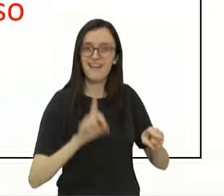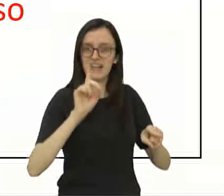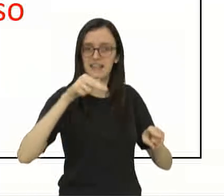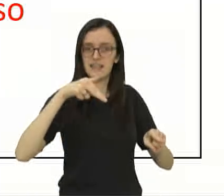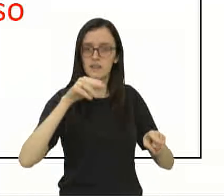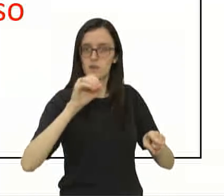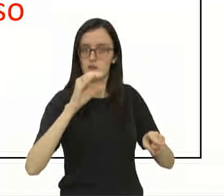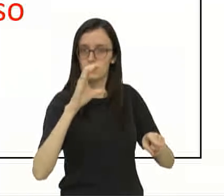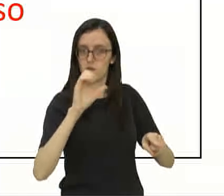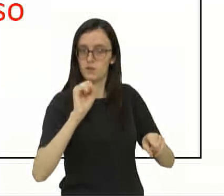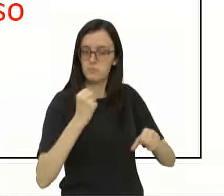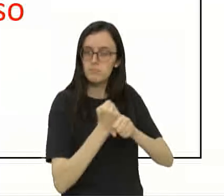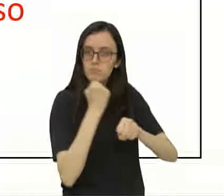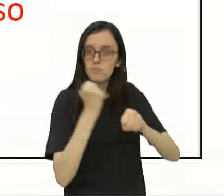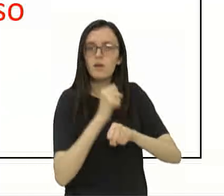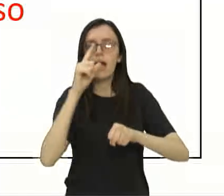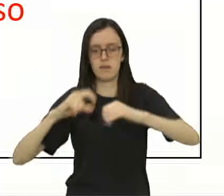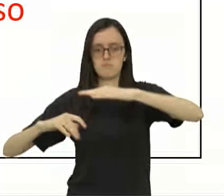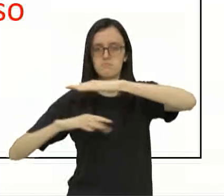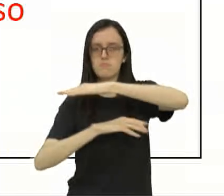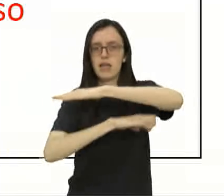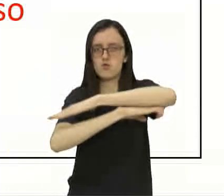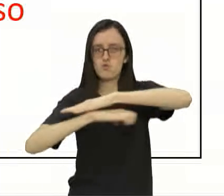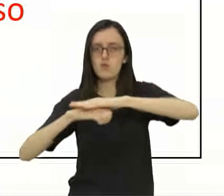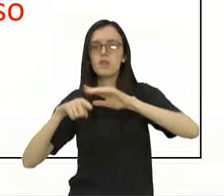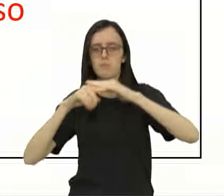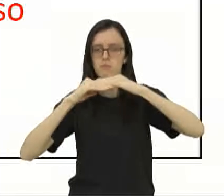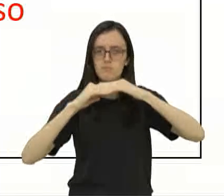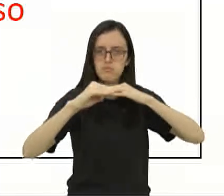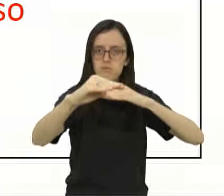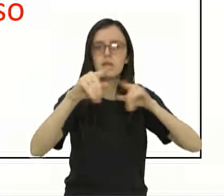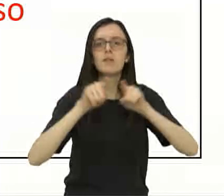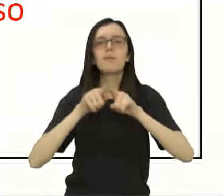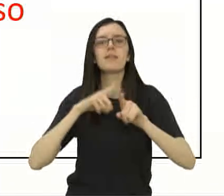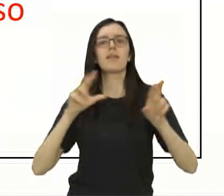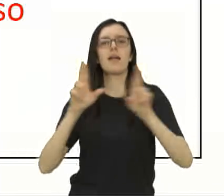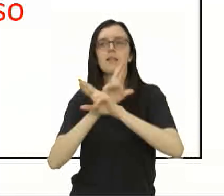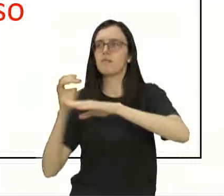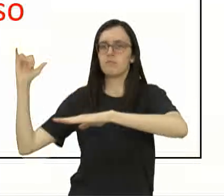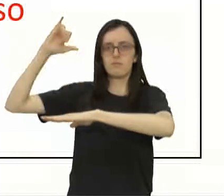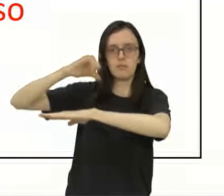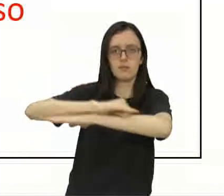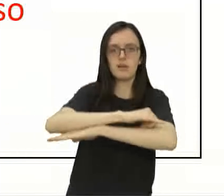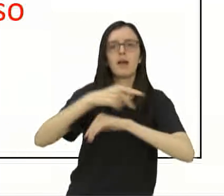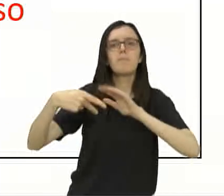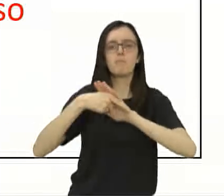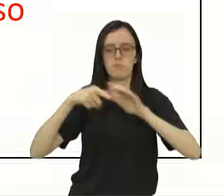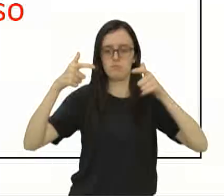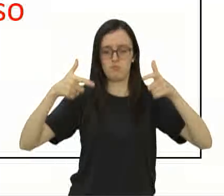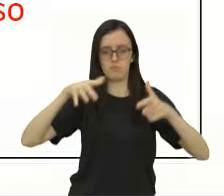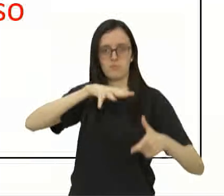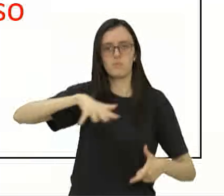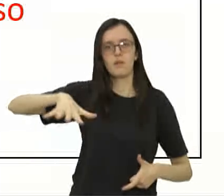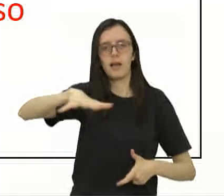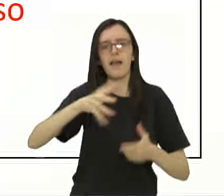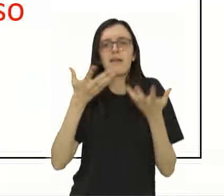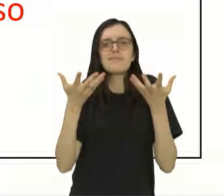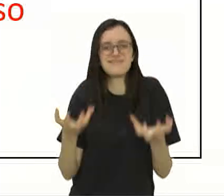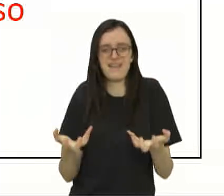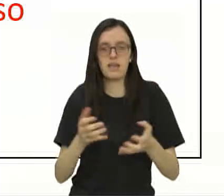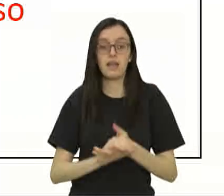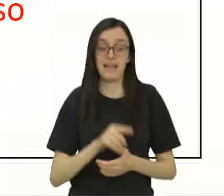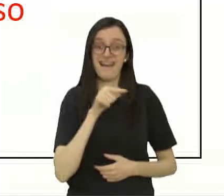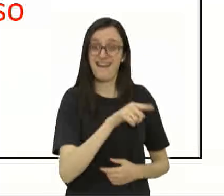construiu a infraestrutura hídrica, rodoviária e até aeroportuária do chamado Polígono das Secas, ou seja, o